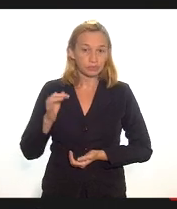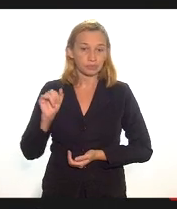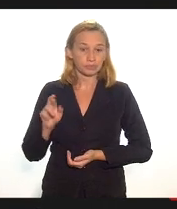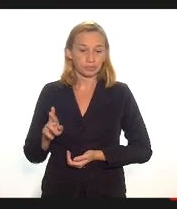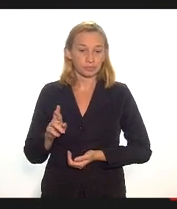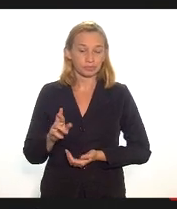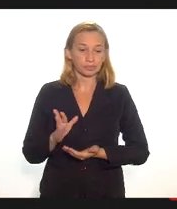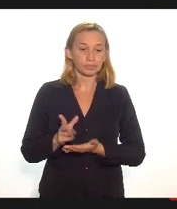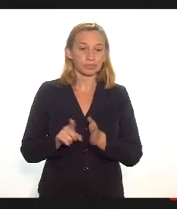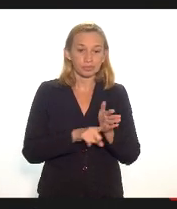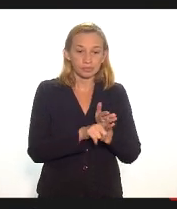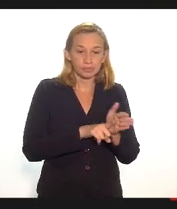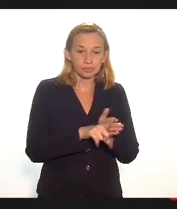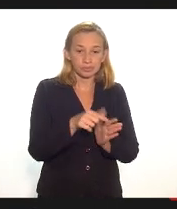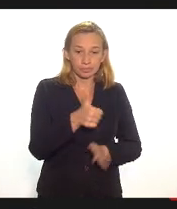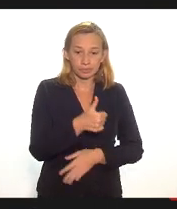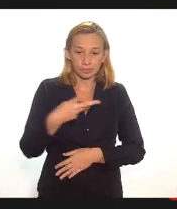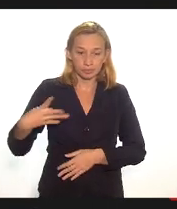P&D em